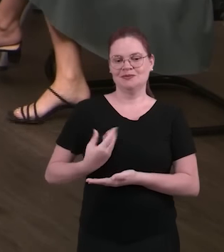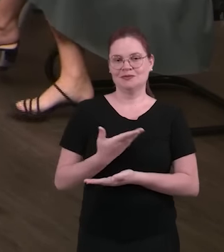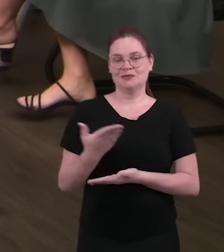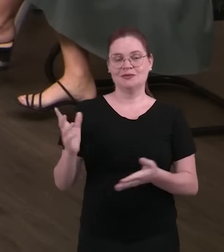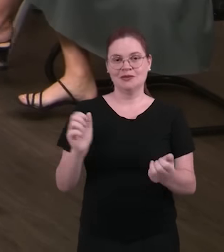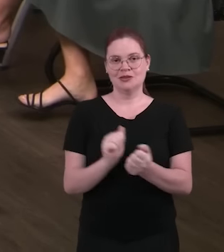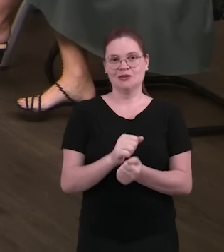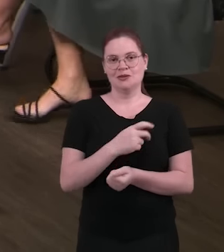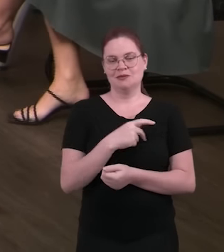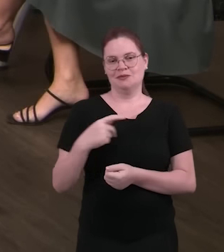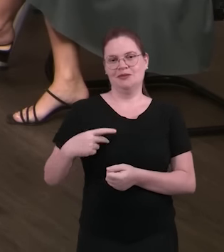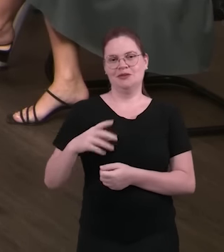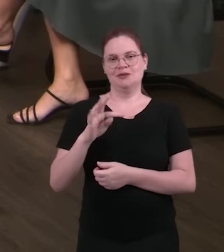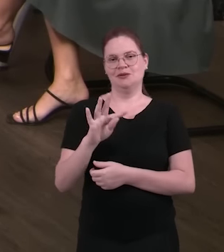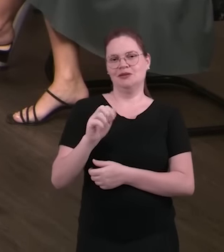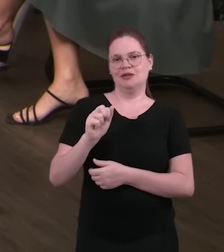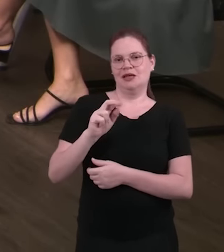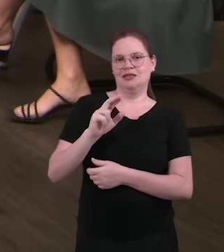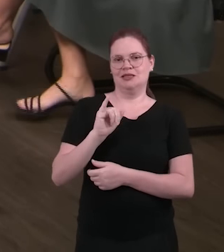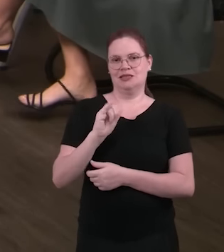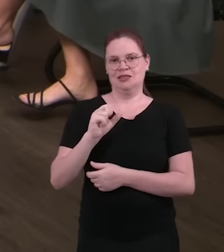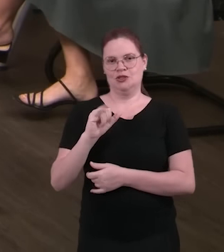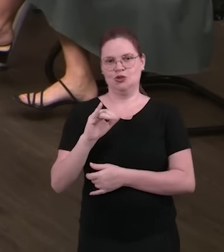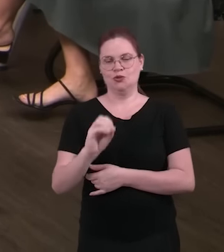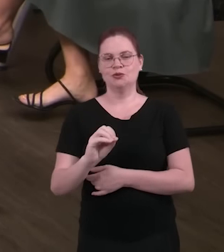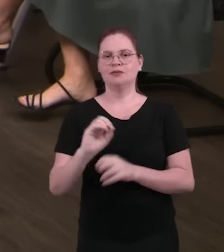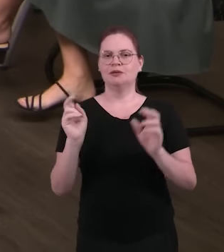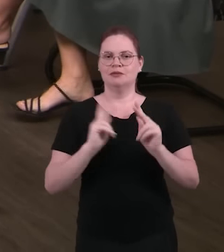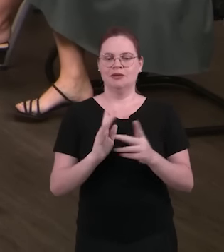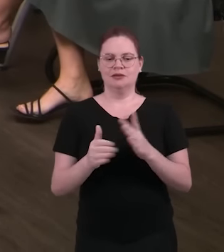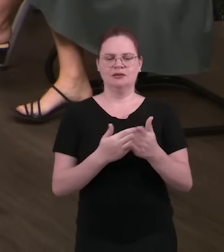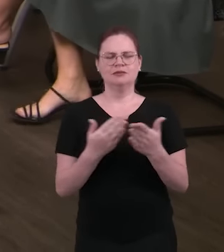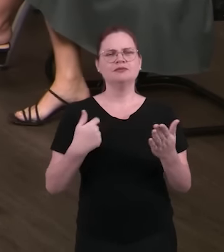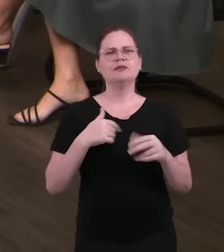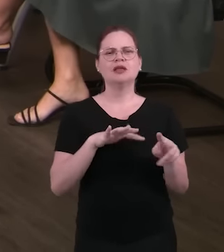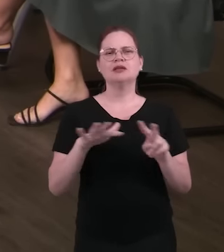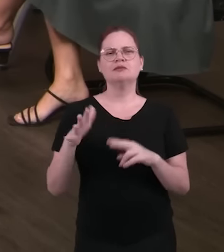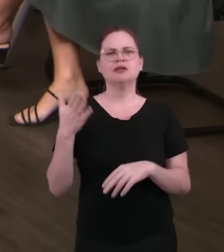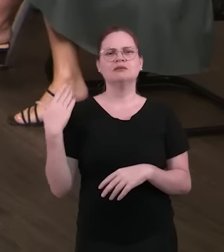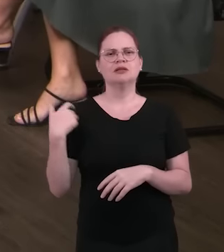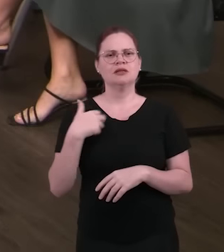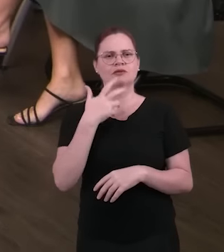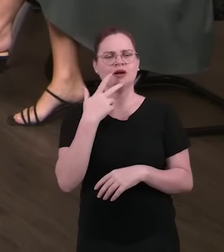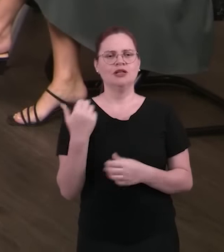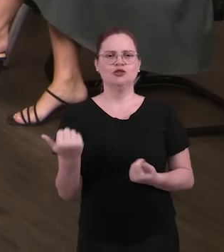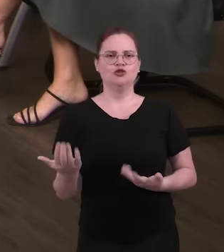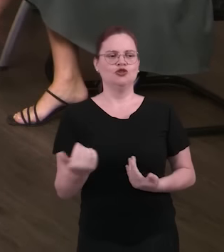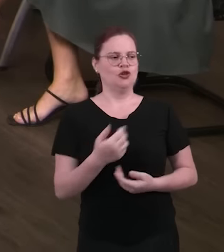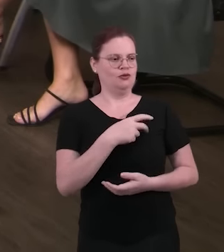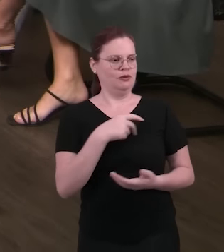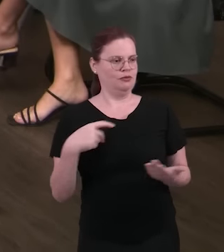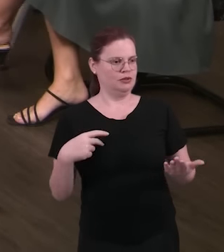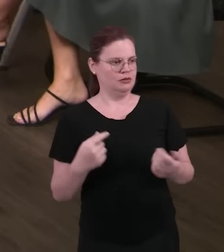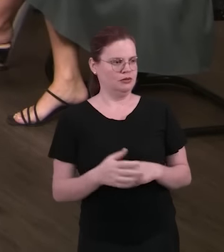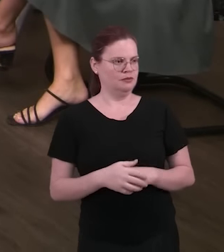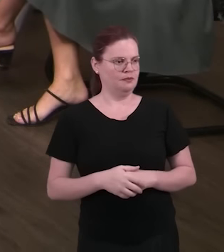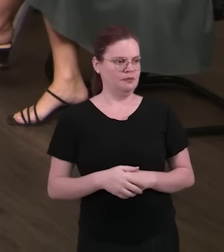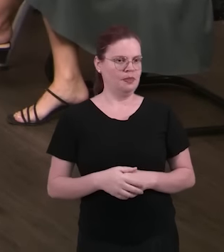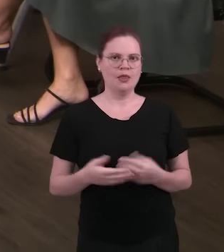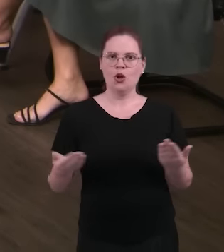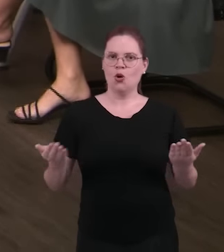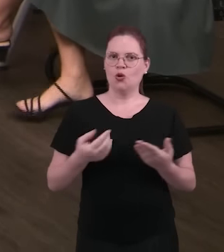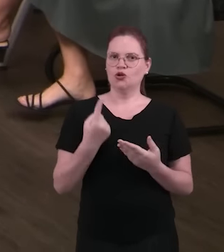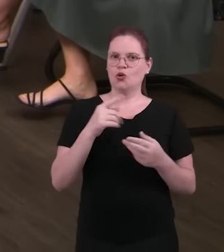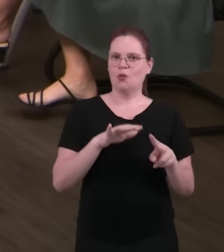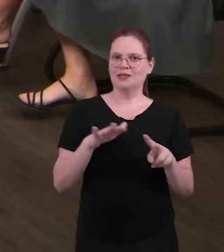estúdio. Pastor Tarcísio Melo, paz do Senhor, pastor Tarcísio. Pode ser, querido. Semana passada eu falei que é o jovem pastor Tarcísio Melo. Hoje você é uma semana